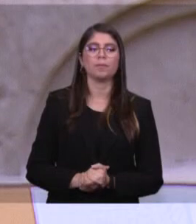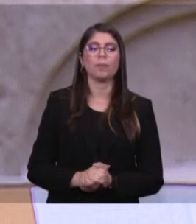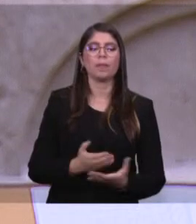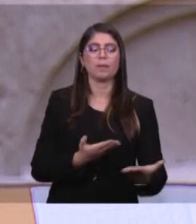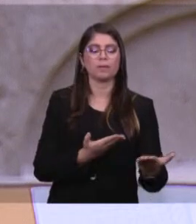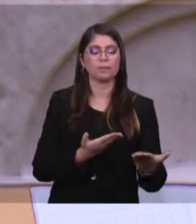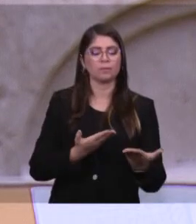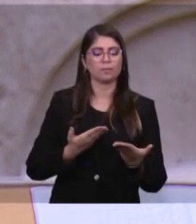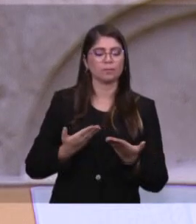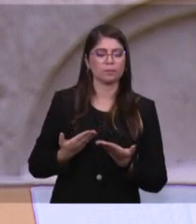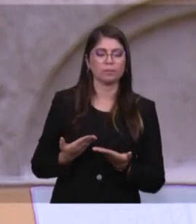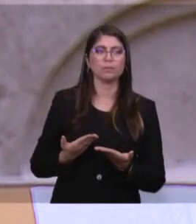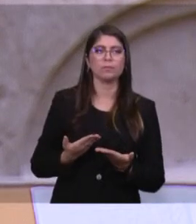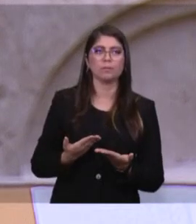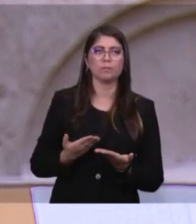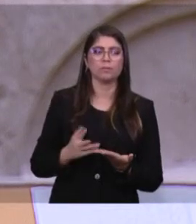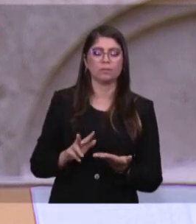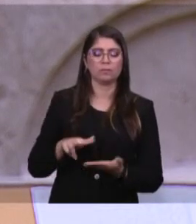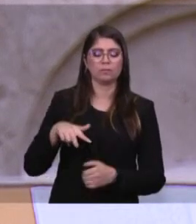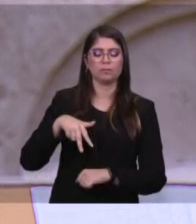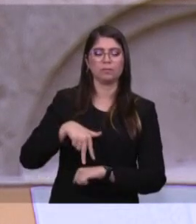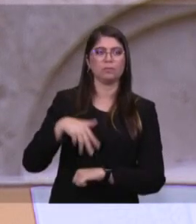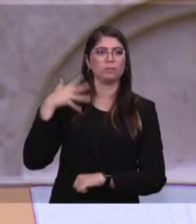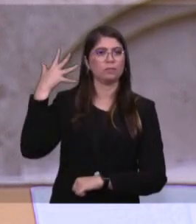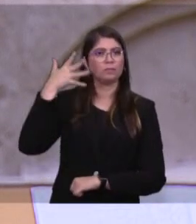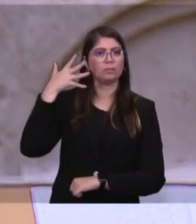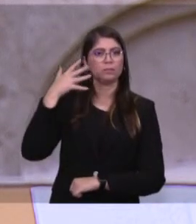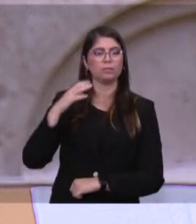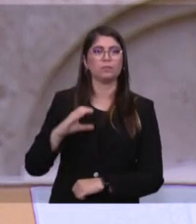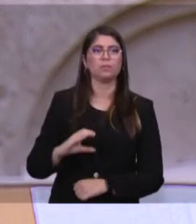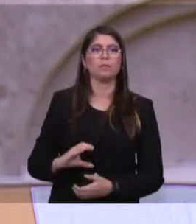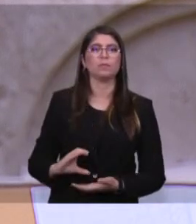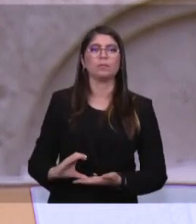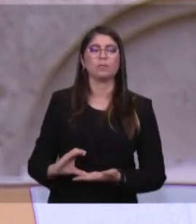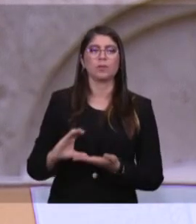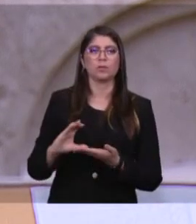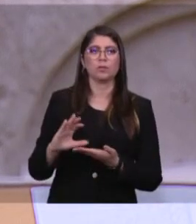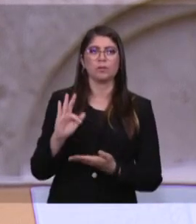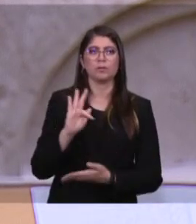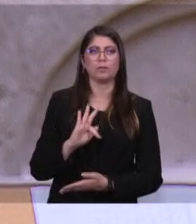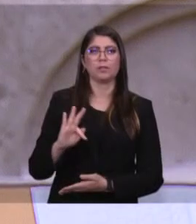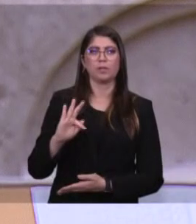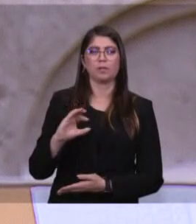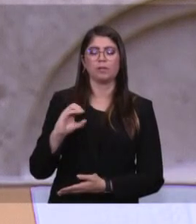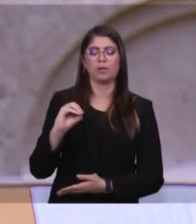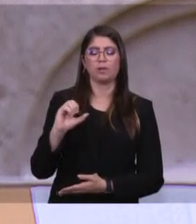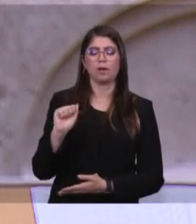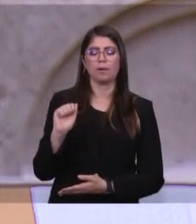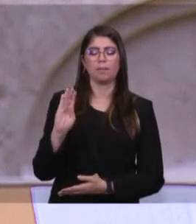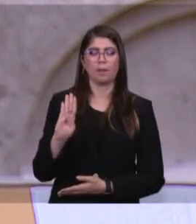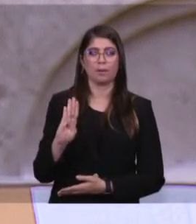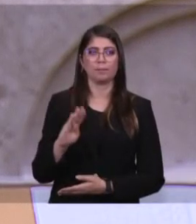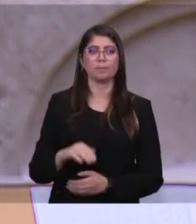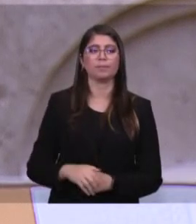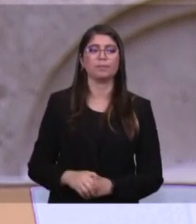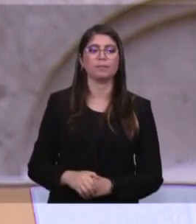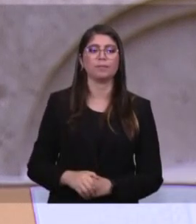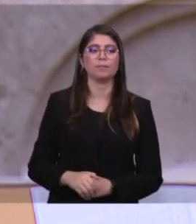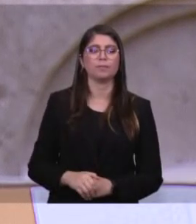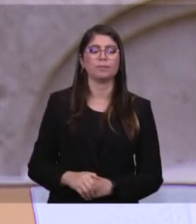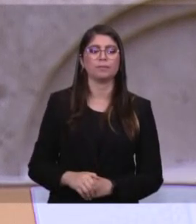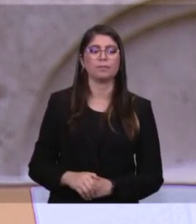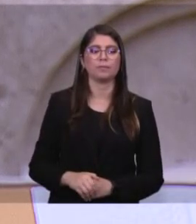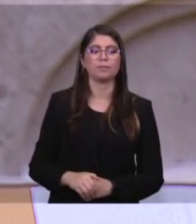Convido agora a ocupar a tribuna pelo Conselho Federal da Ordem dos Advogados do Brasil, que também figura como amicus